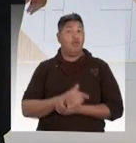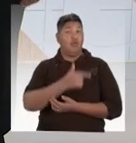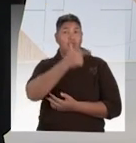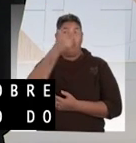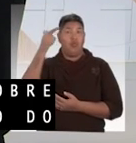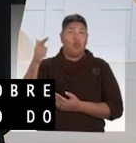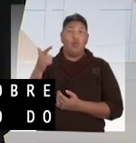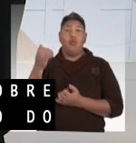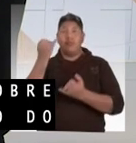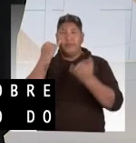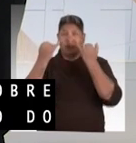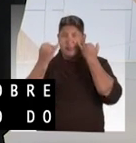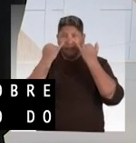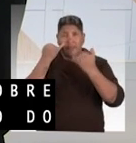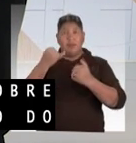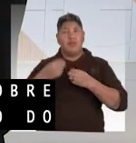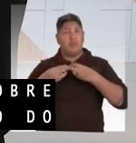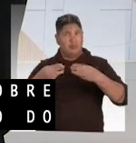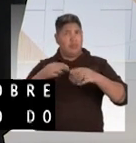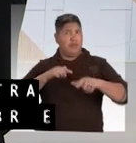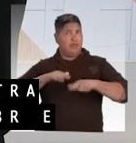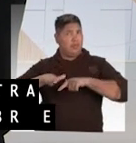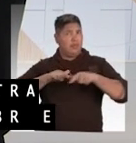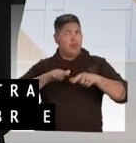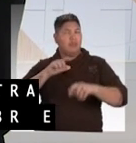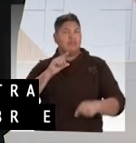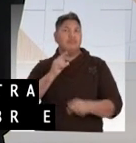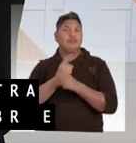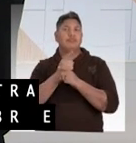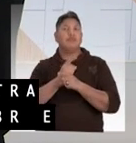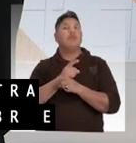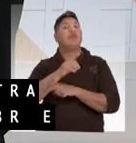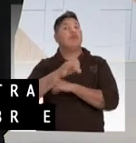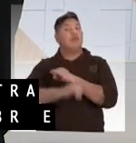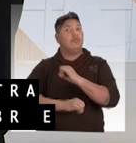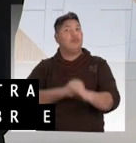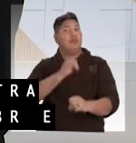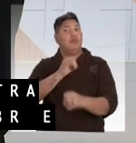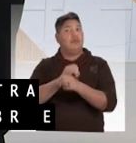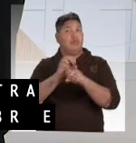Outras informações sobre o Ministério Público do Trabalho você encontra no site